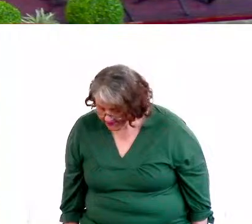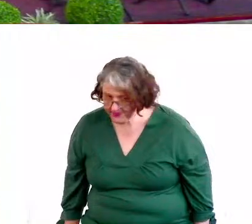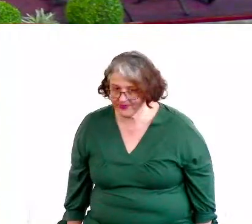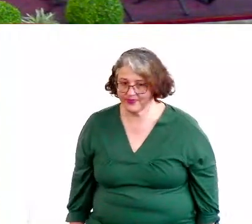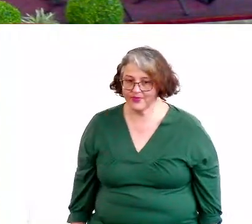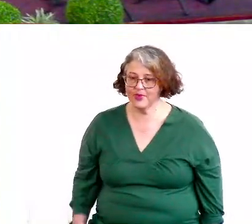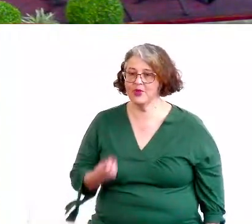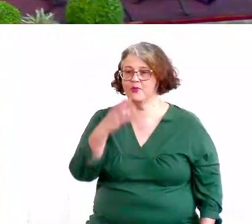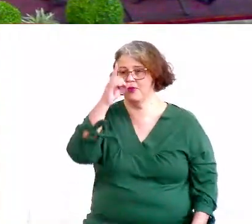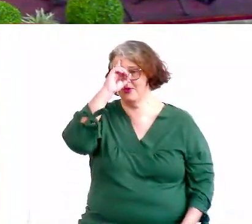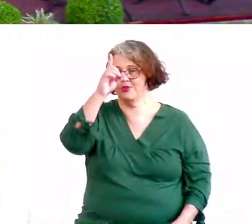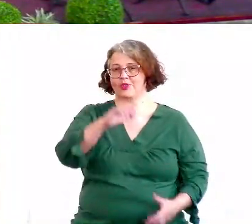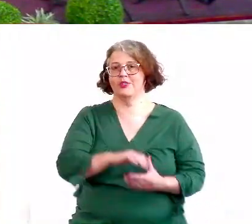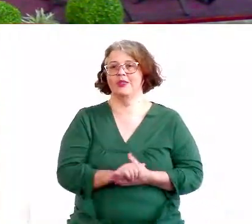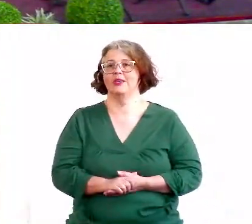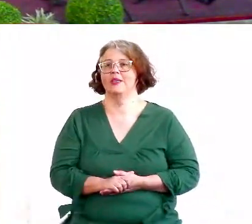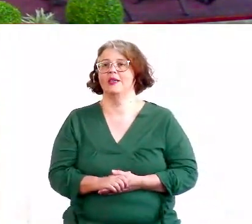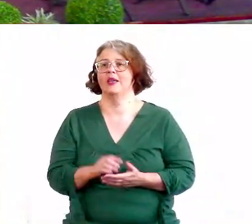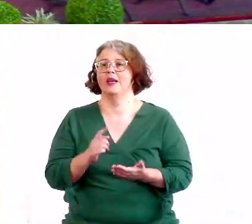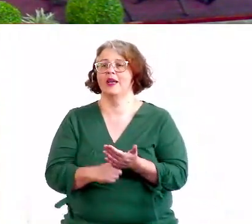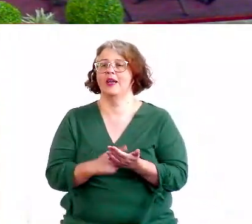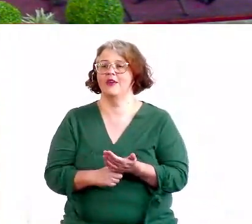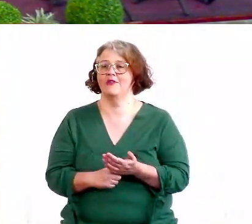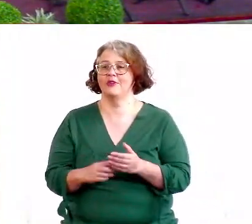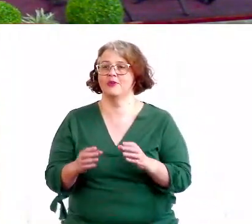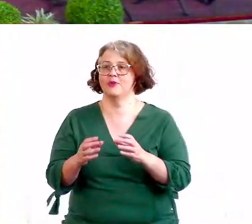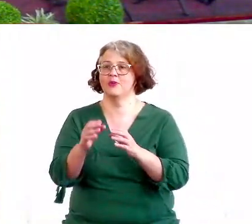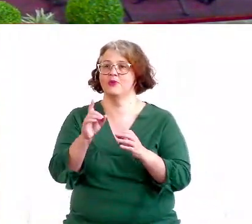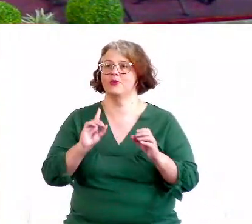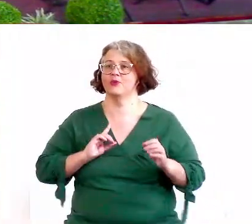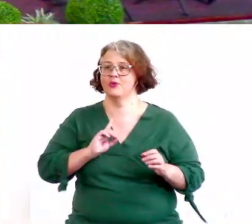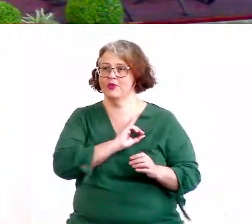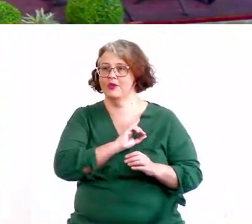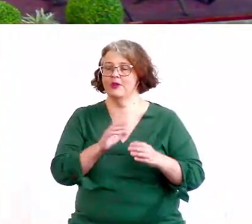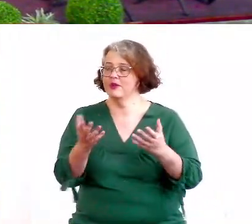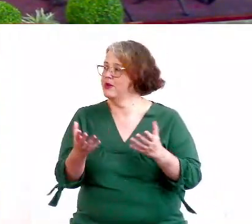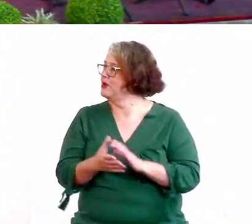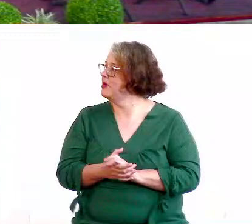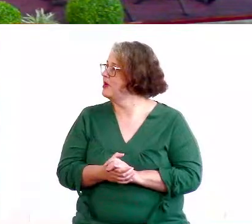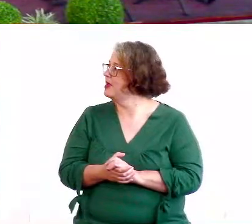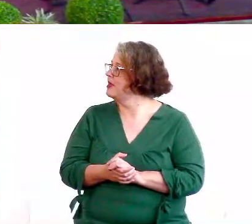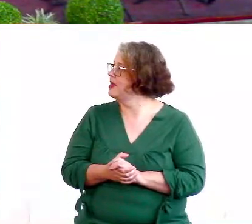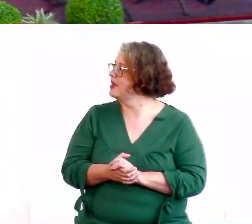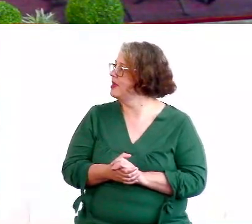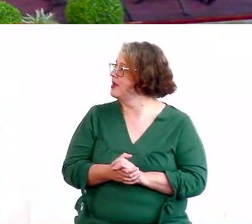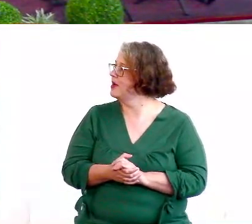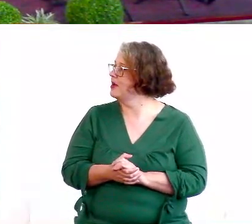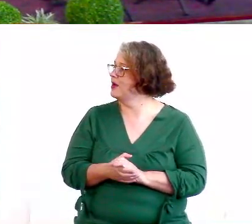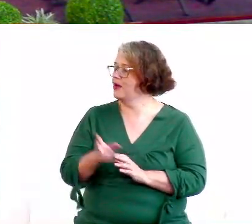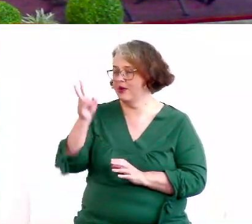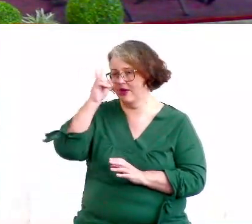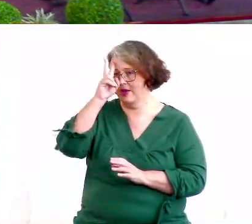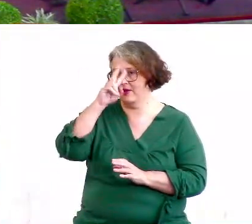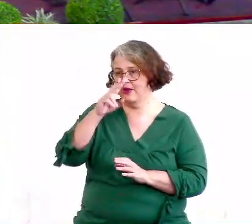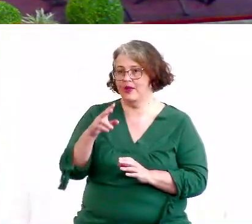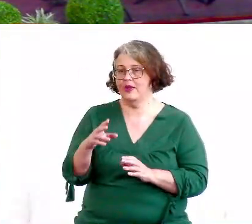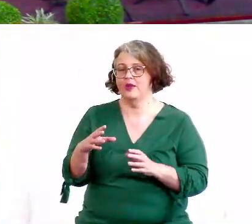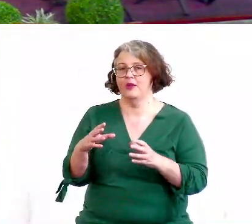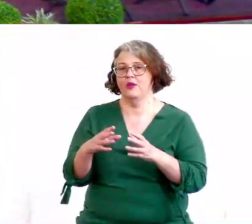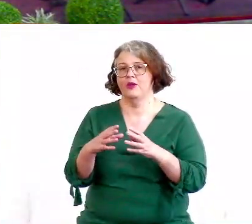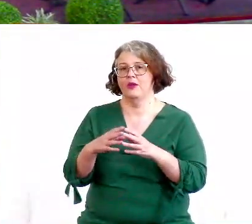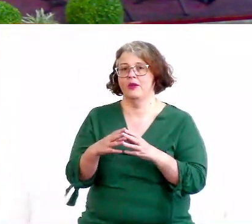Bom dia, irmãos. Um aviso da Junta Diaconal. Nós temos um histórico de, junto com